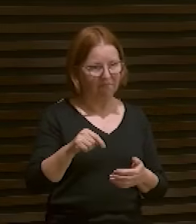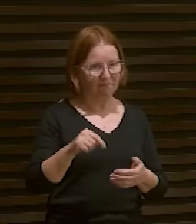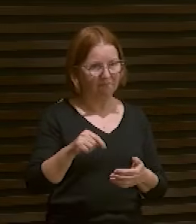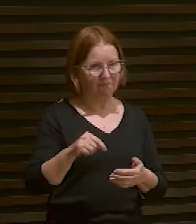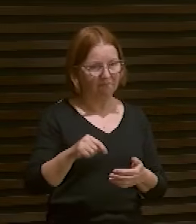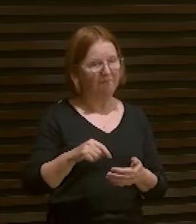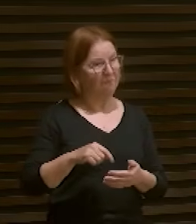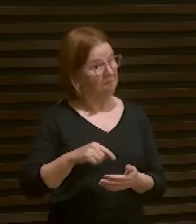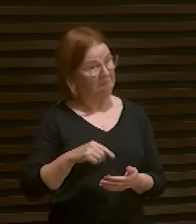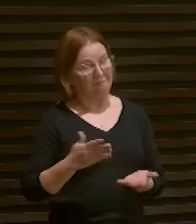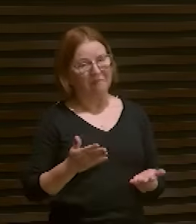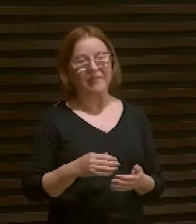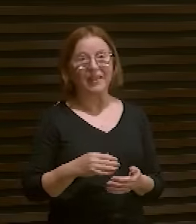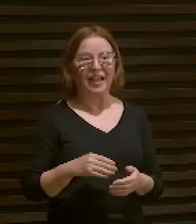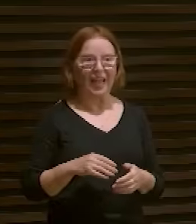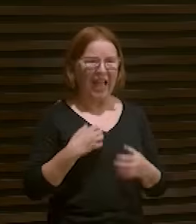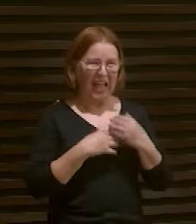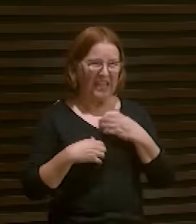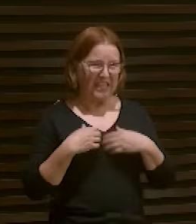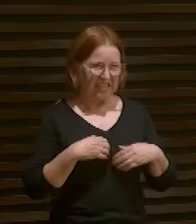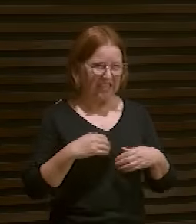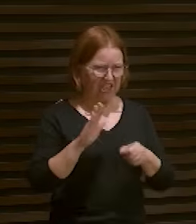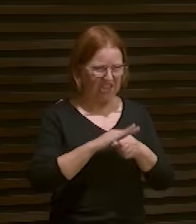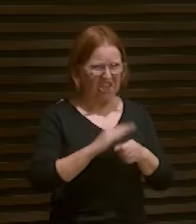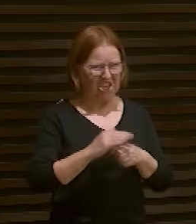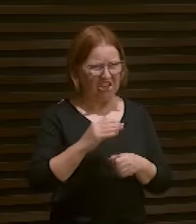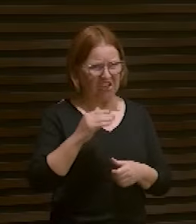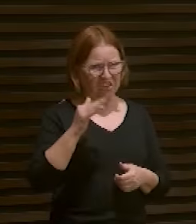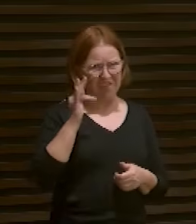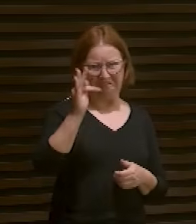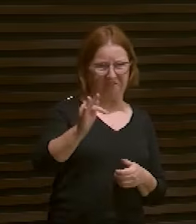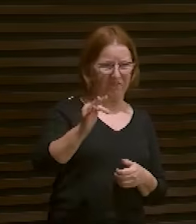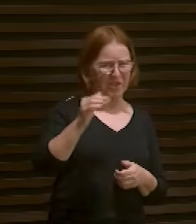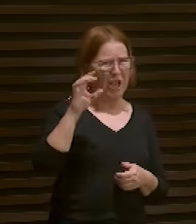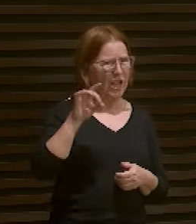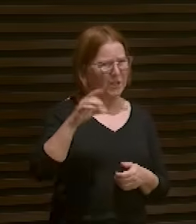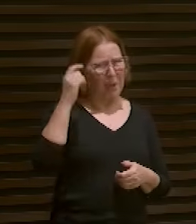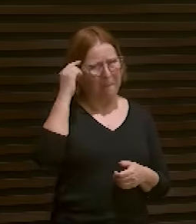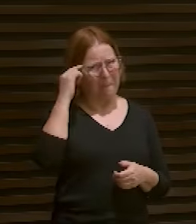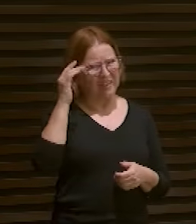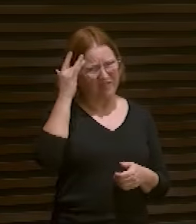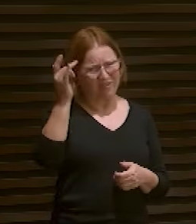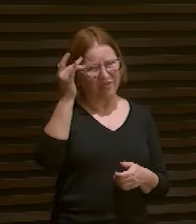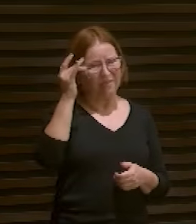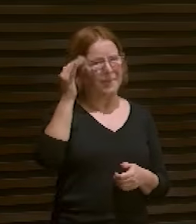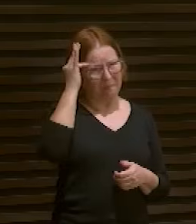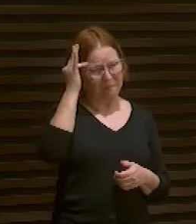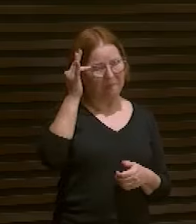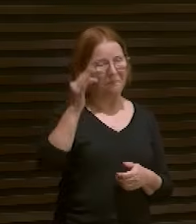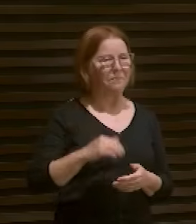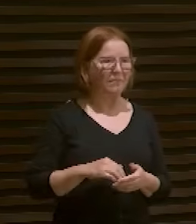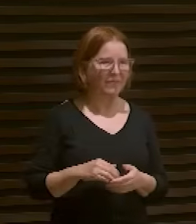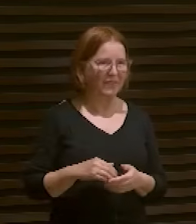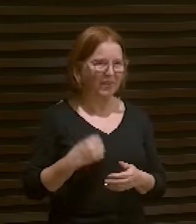Então, ansiedade é excesso de futuro, você ficar pensando no amanhã. Dizem que depressão é excesso de passado, você ficar